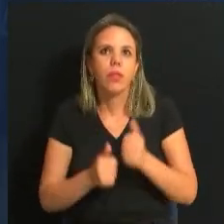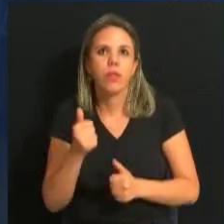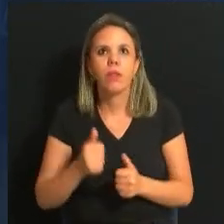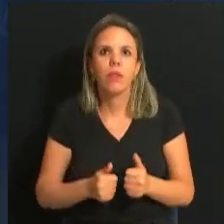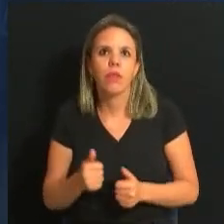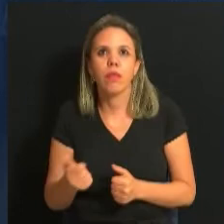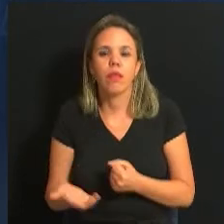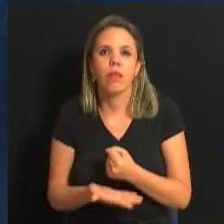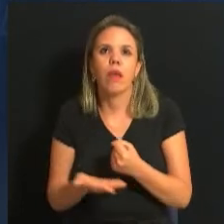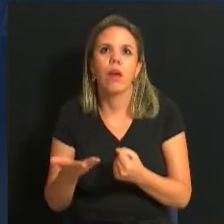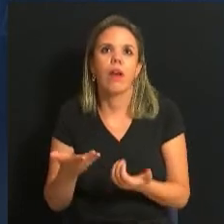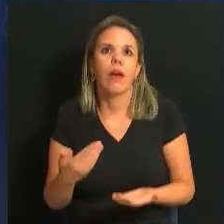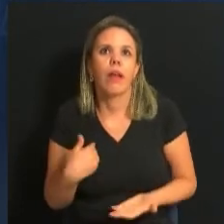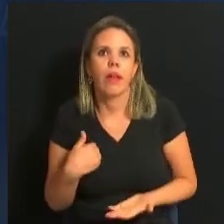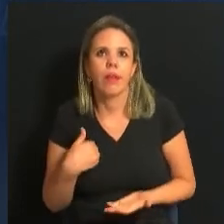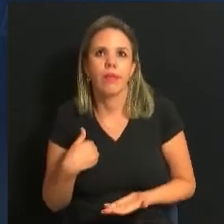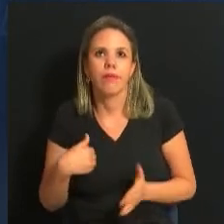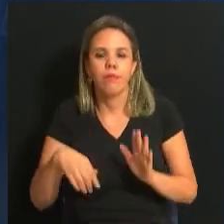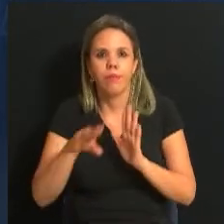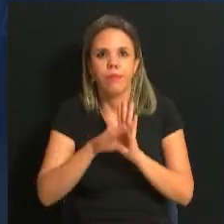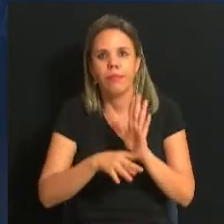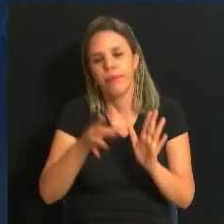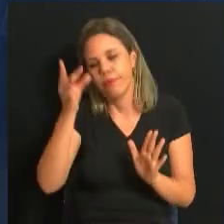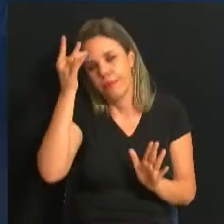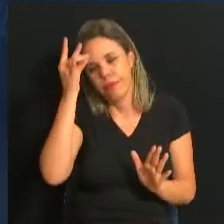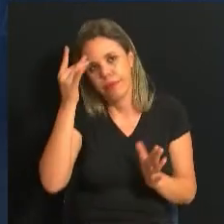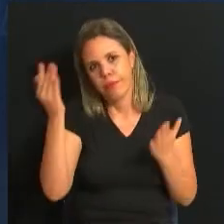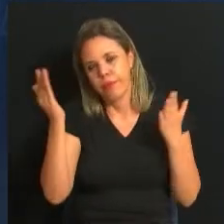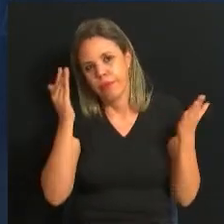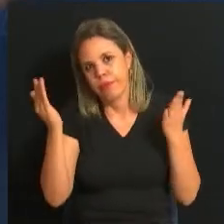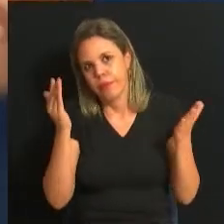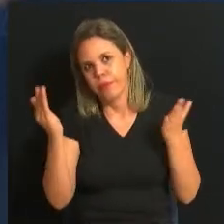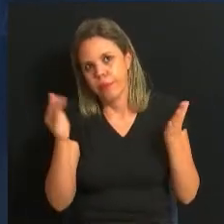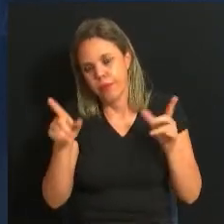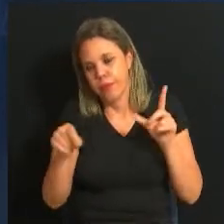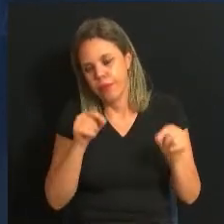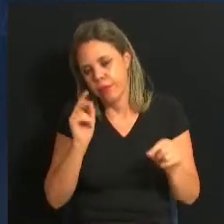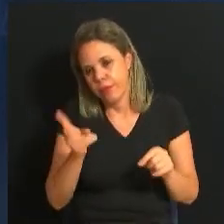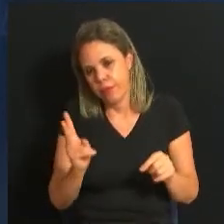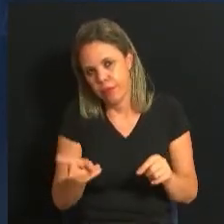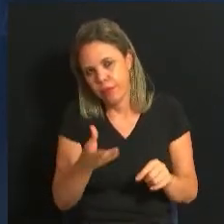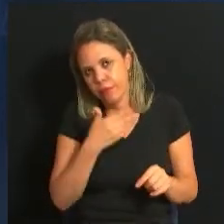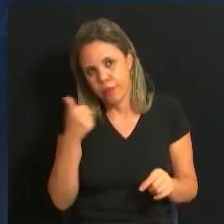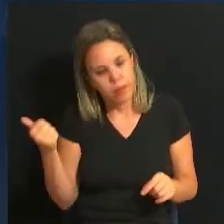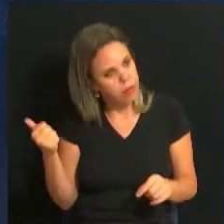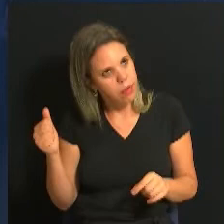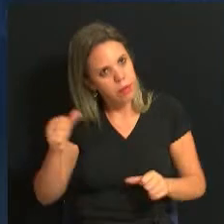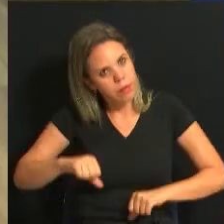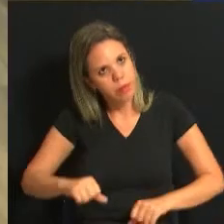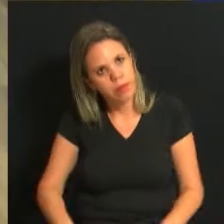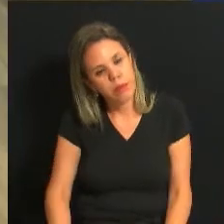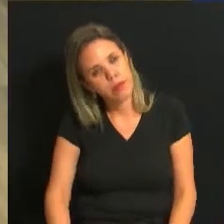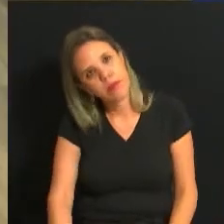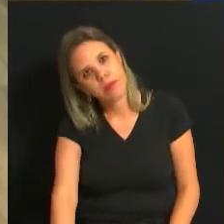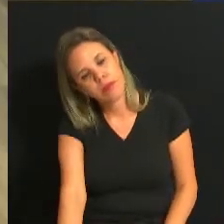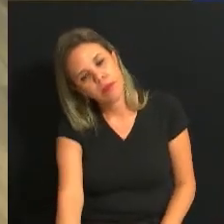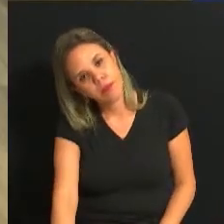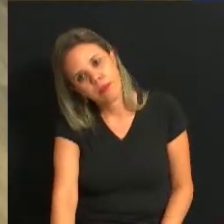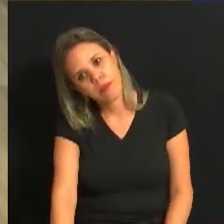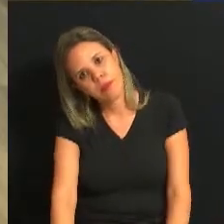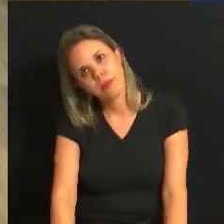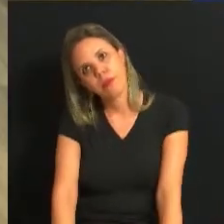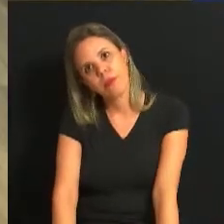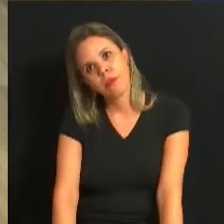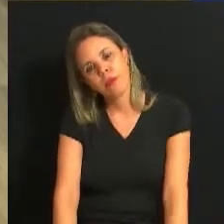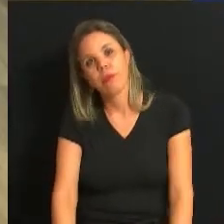pragmático. Nós somos programados para comparar e escolher sempre um melhor e um pior, Sabrina?